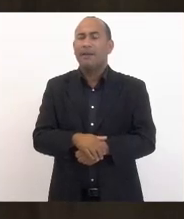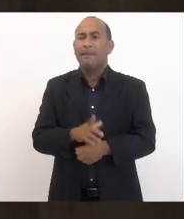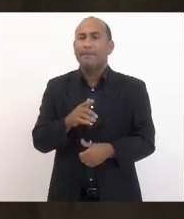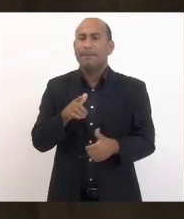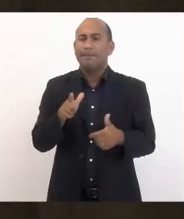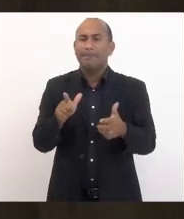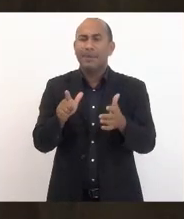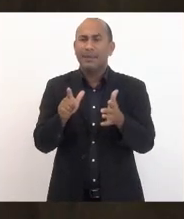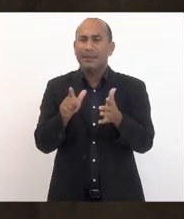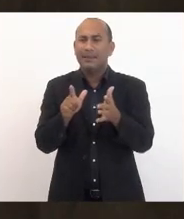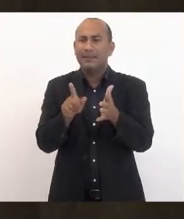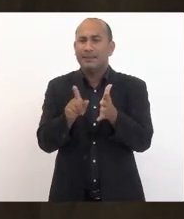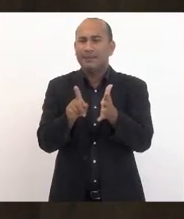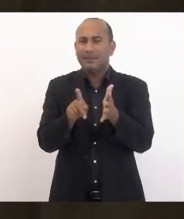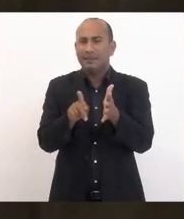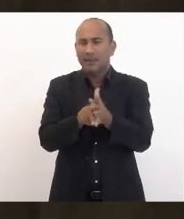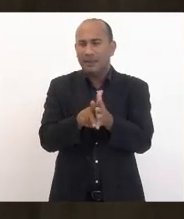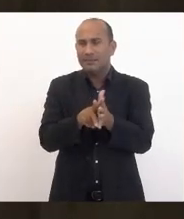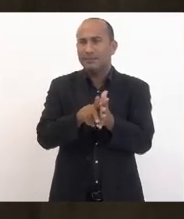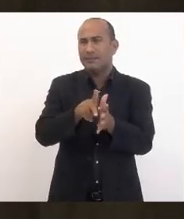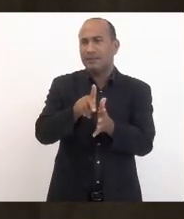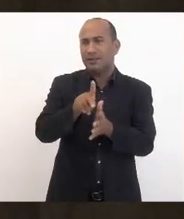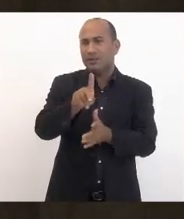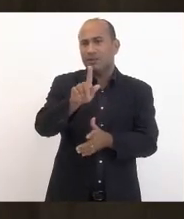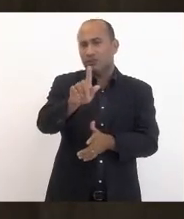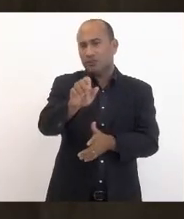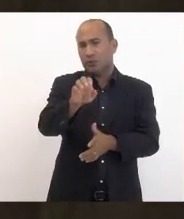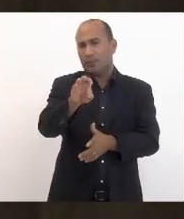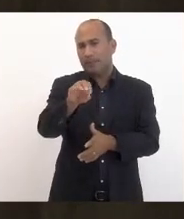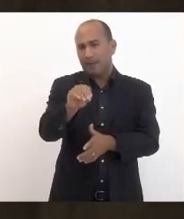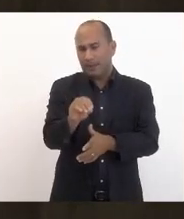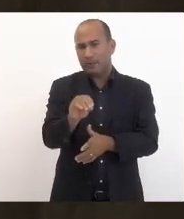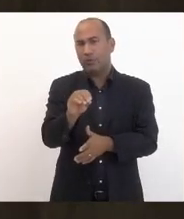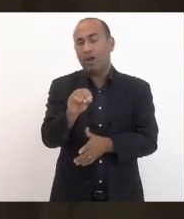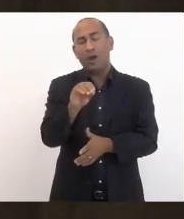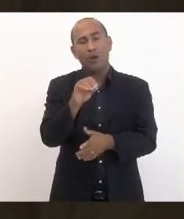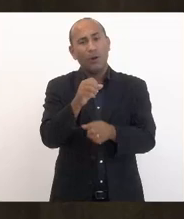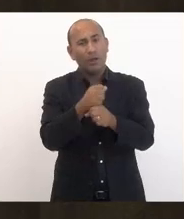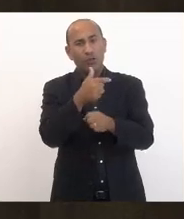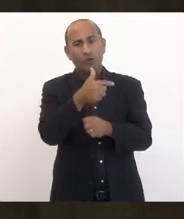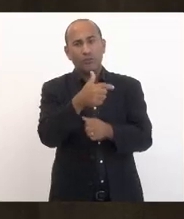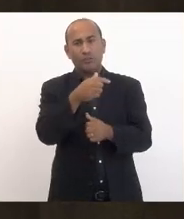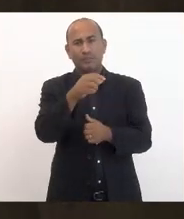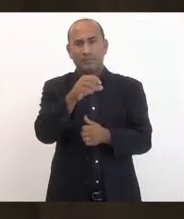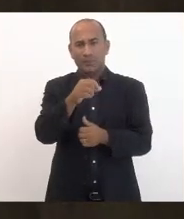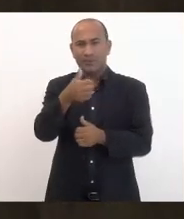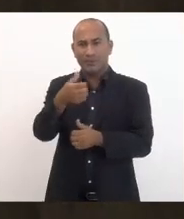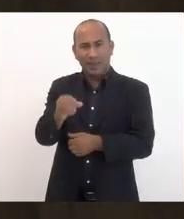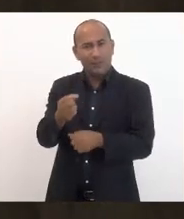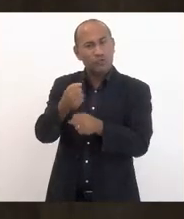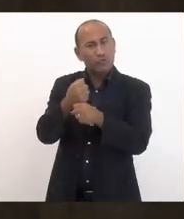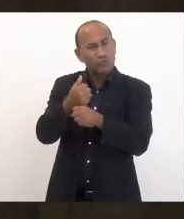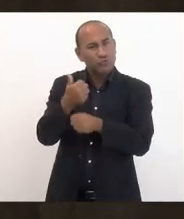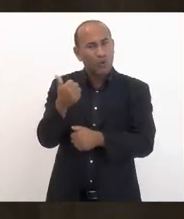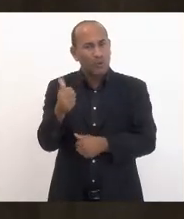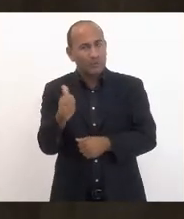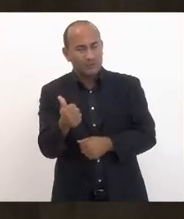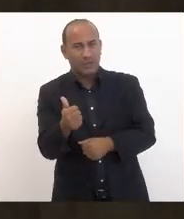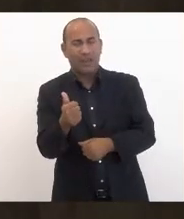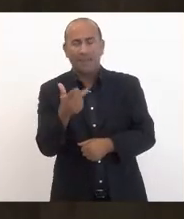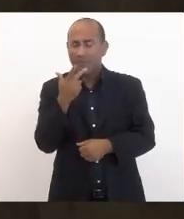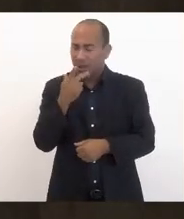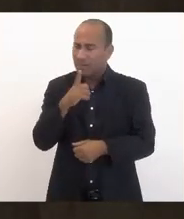Palmares. O projeto é de 2010. Foram 11 anos para aprová-lo. Lembrando que existe